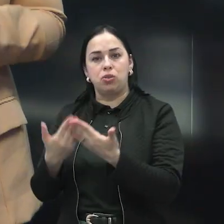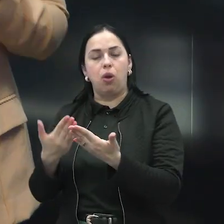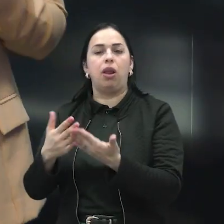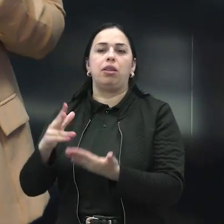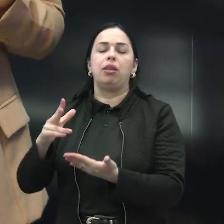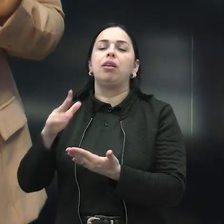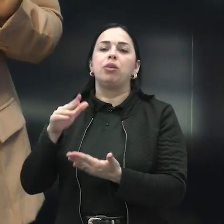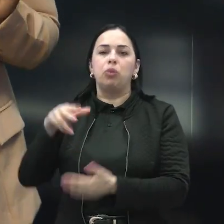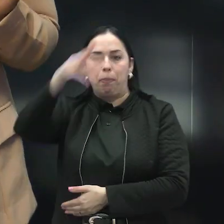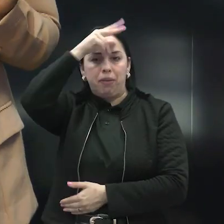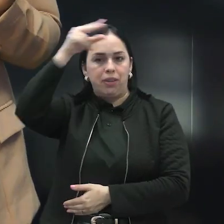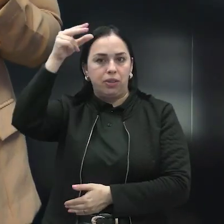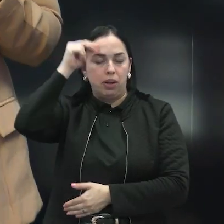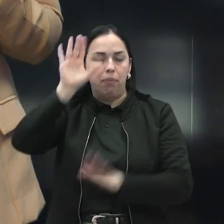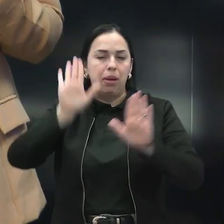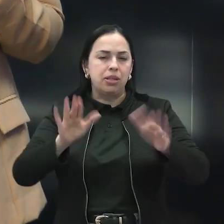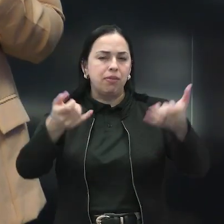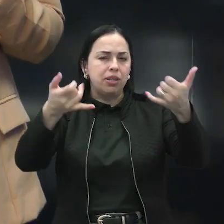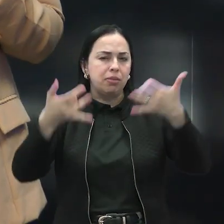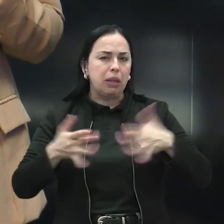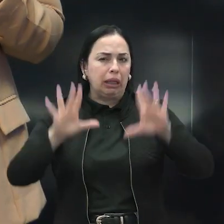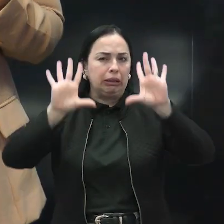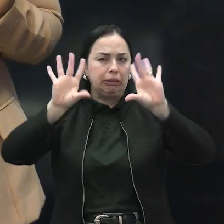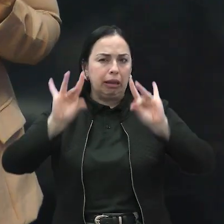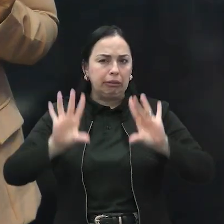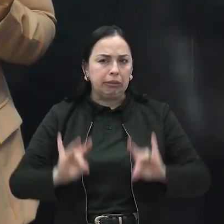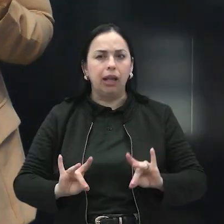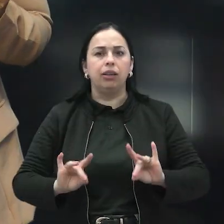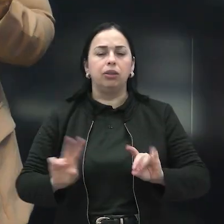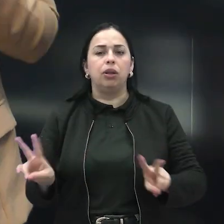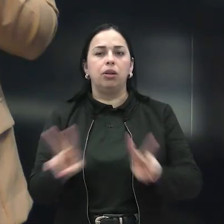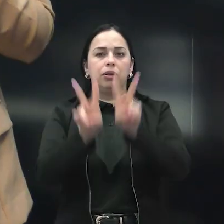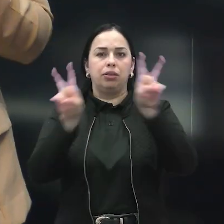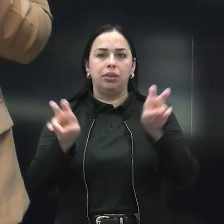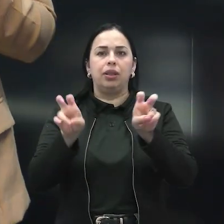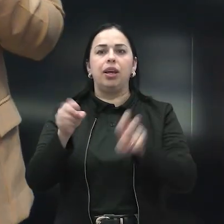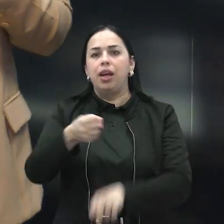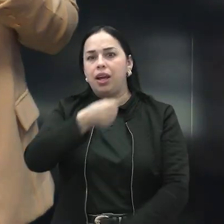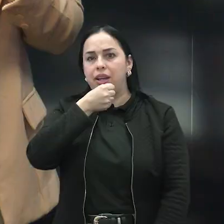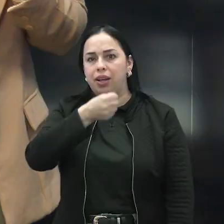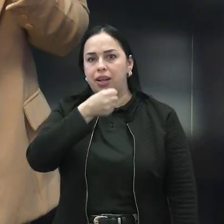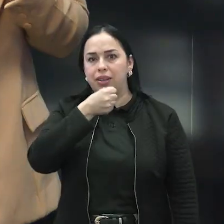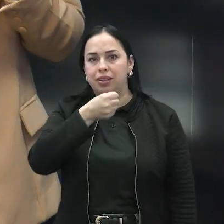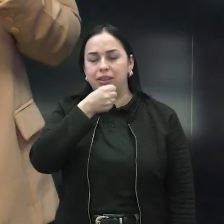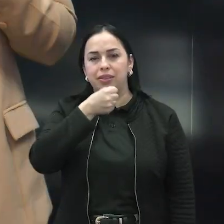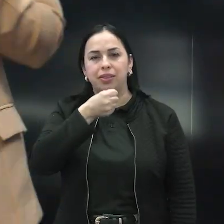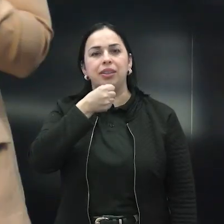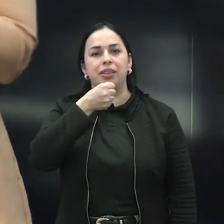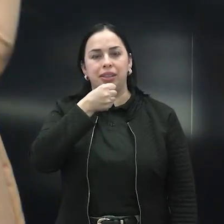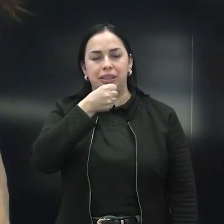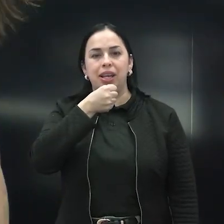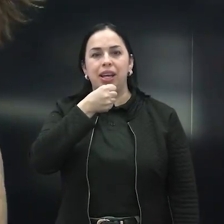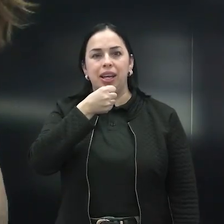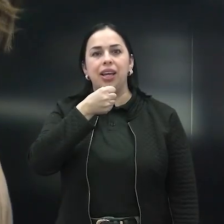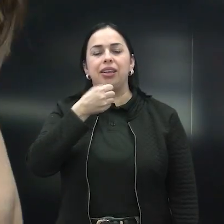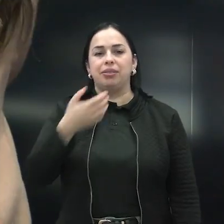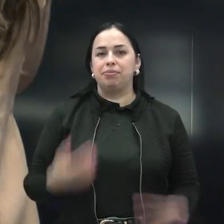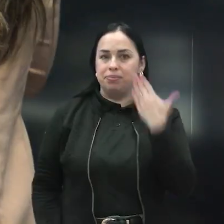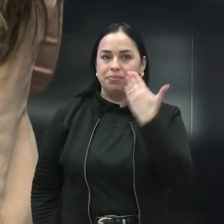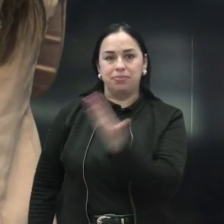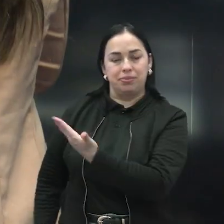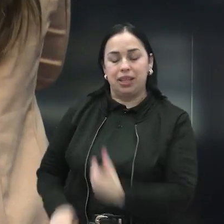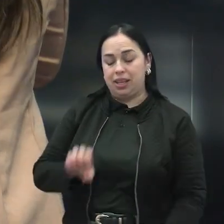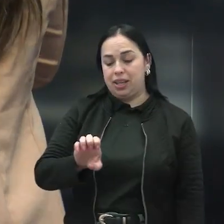ensino. Quem vai trazer mais informações para a gente sobre esse assunto é o repórter Eduardo Campos. Oi, Eduardo,